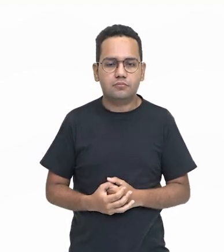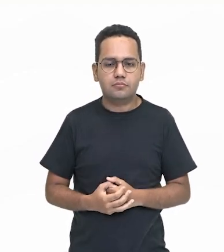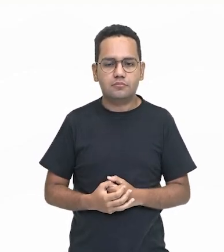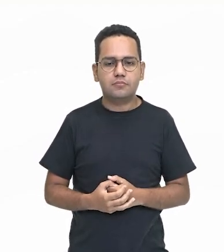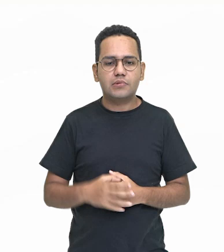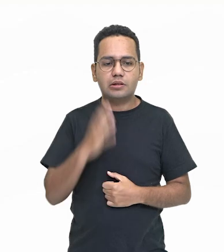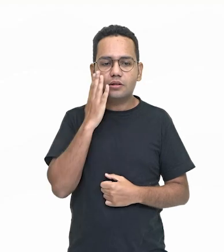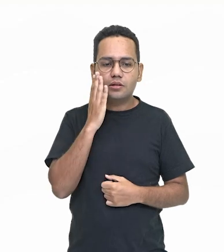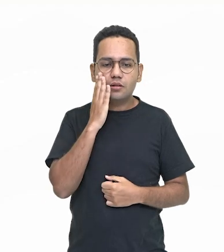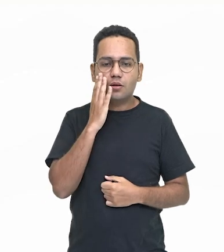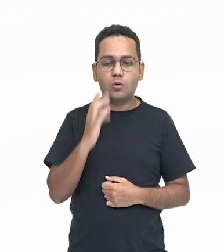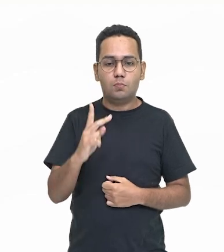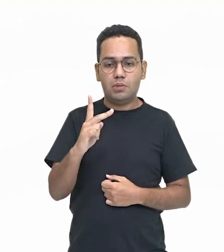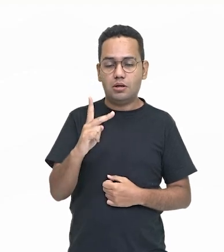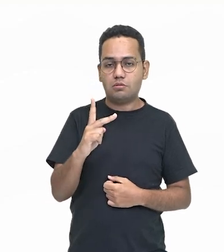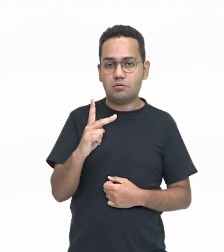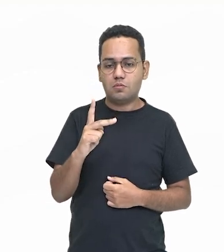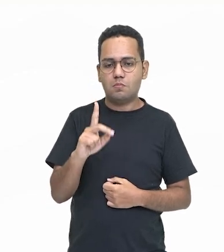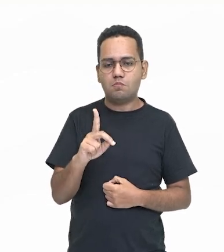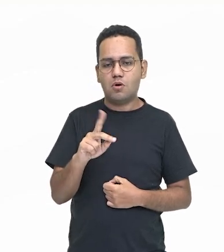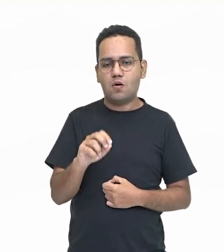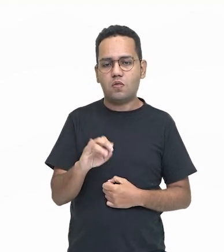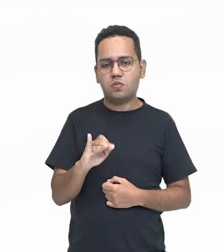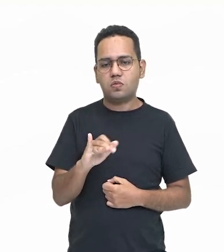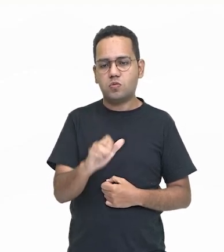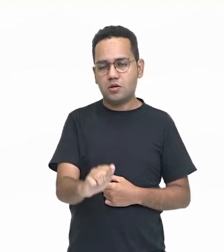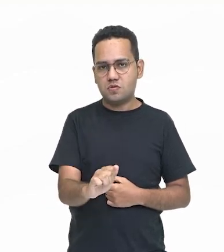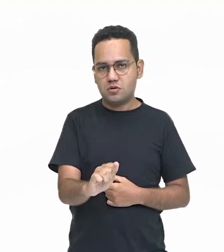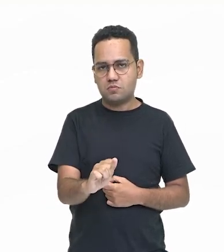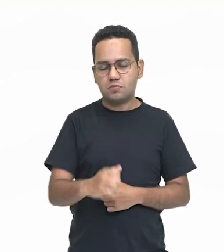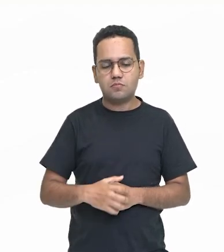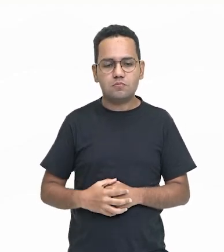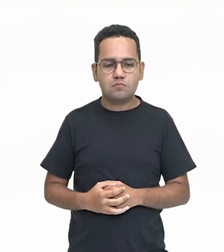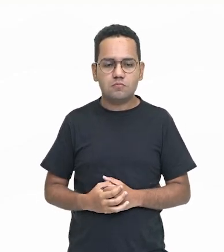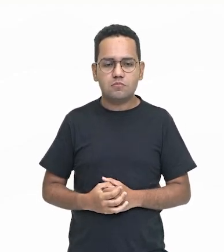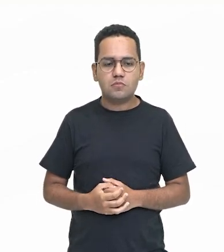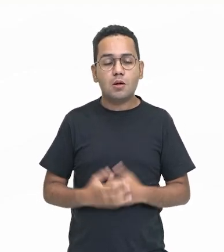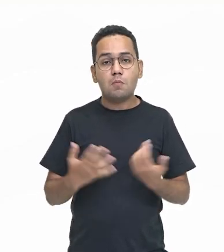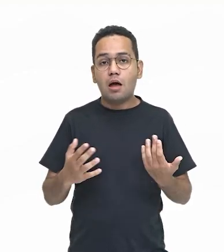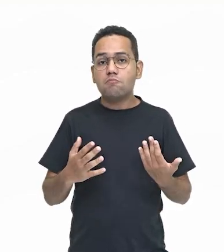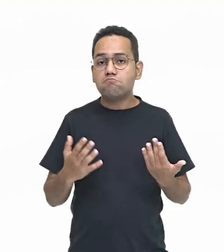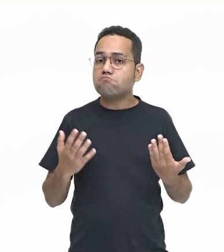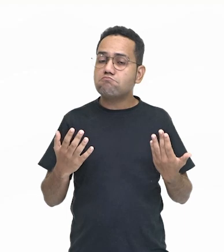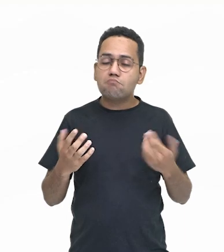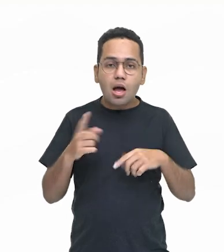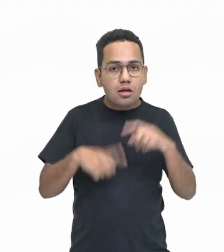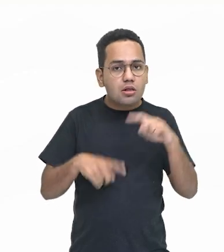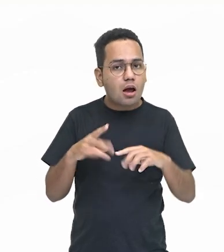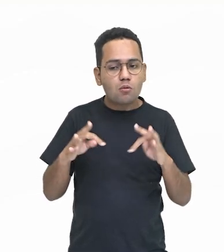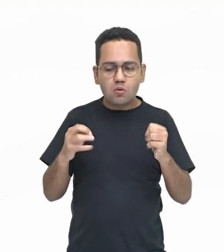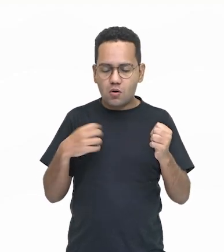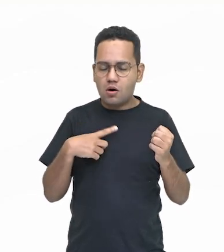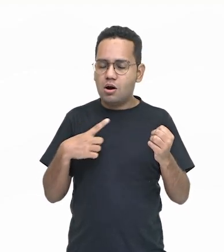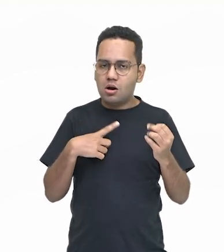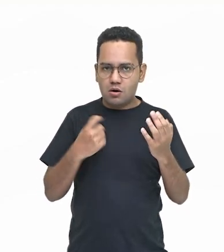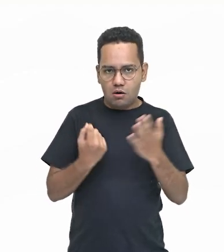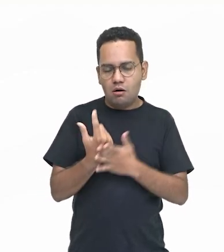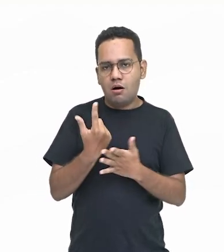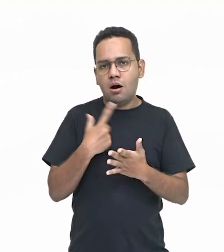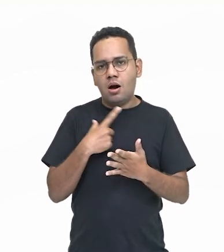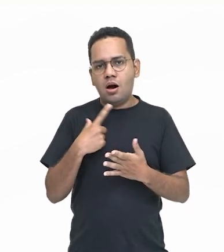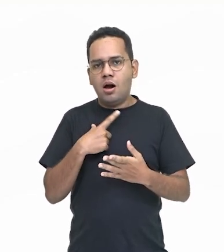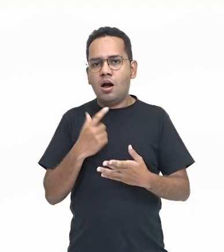é a potência do aparelho. E aí, né, pessoal, todo aparelho que você compra, ele tem uma etiqueta dizendo qual é a